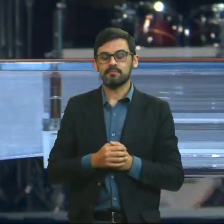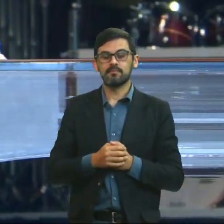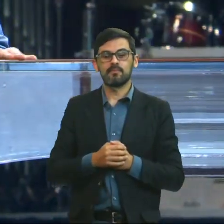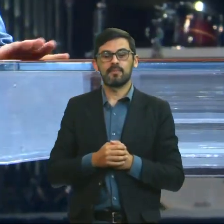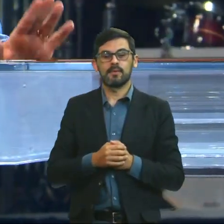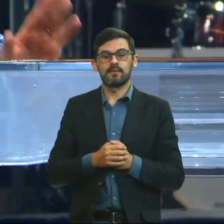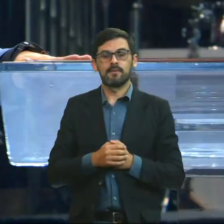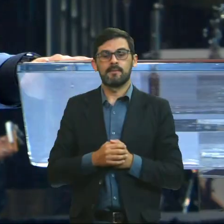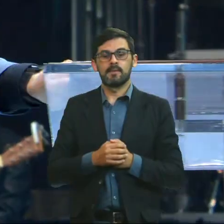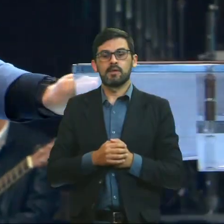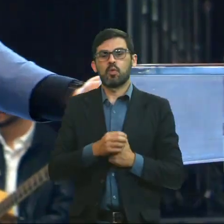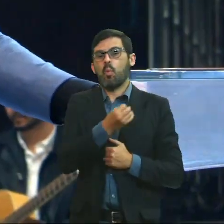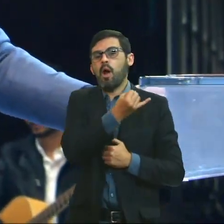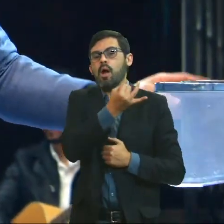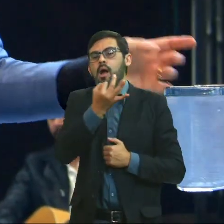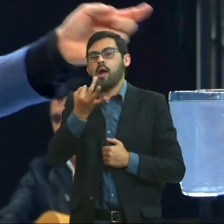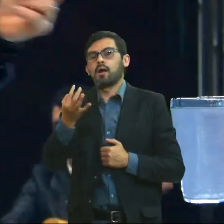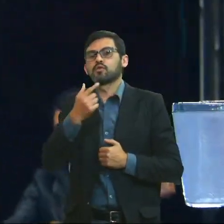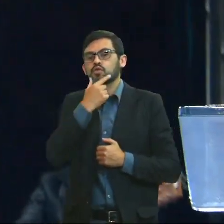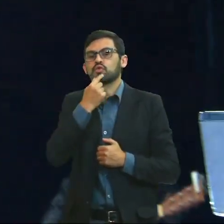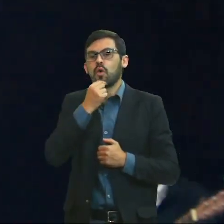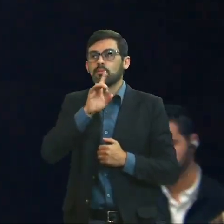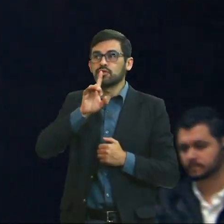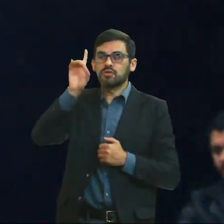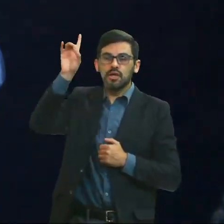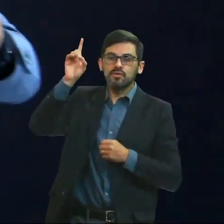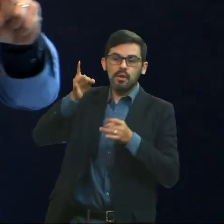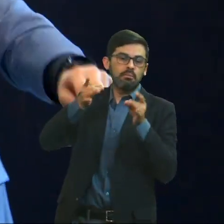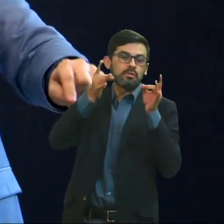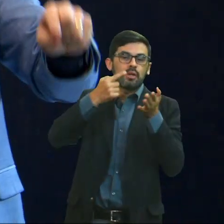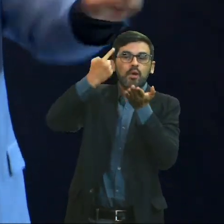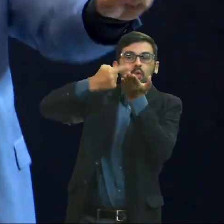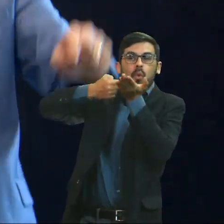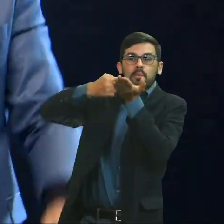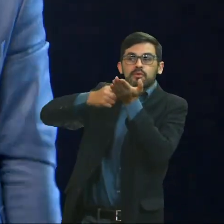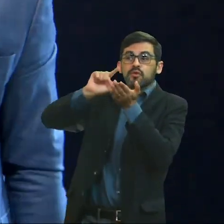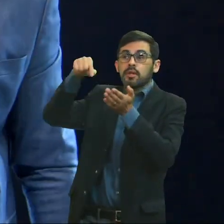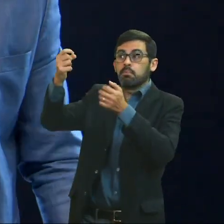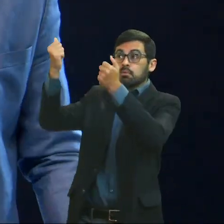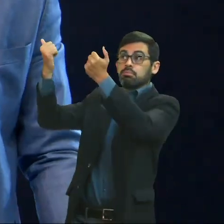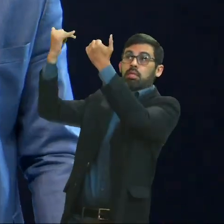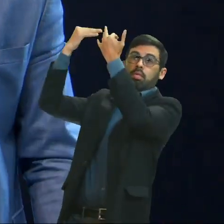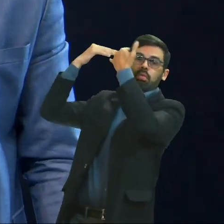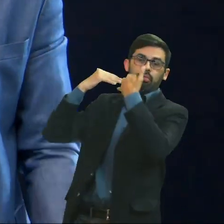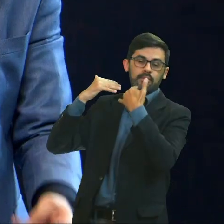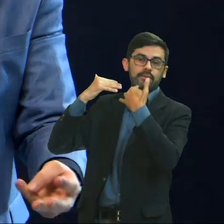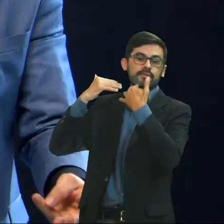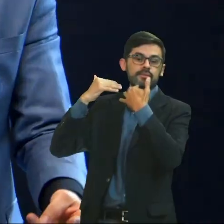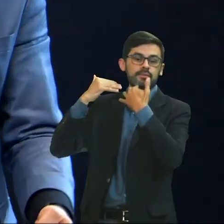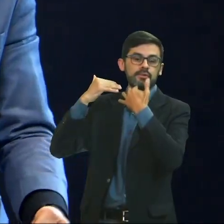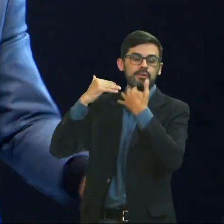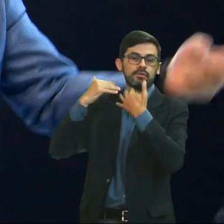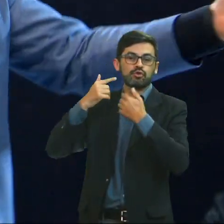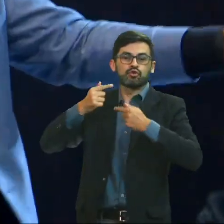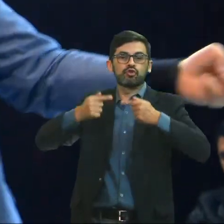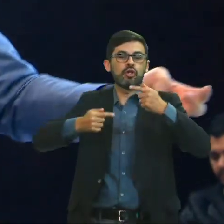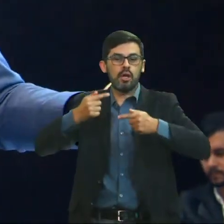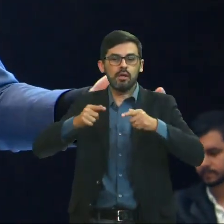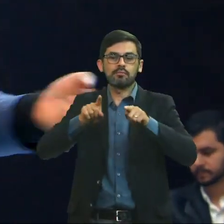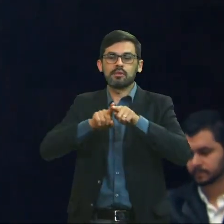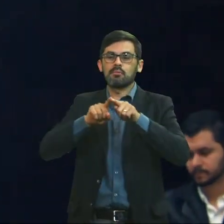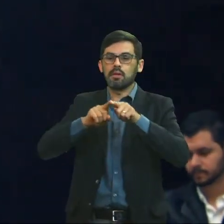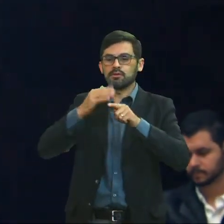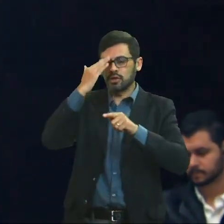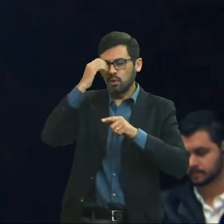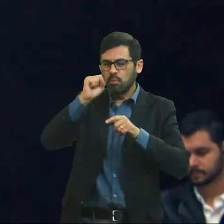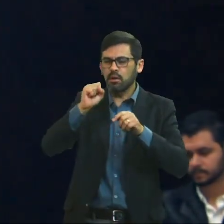Quantos homens de Deus abandonaram seus compromissos depois das bênçãos? Gideão, Salomão,